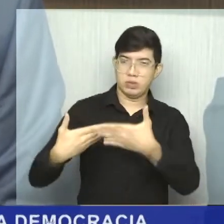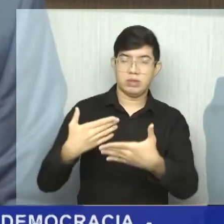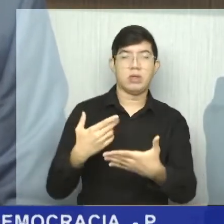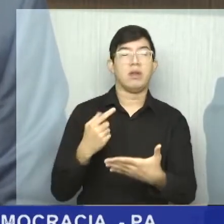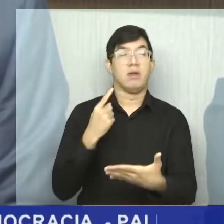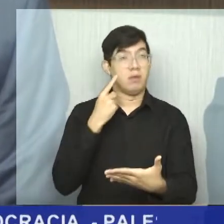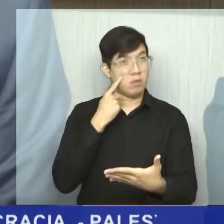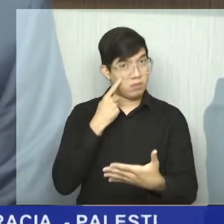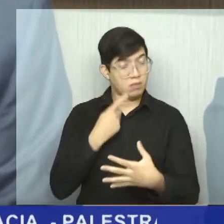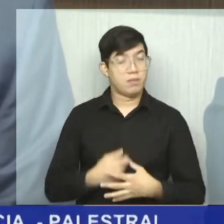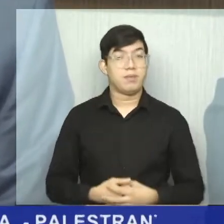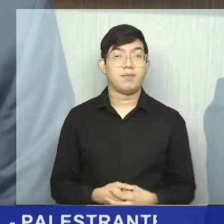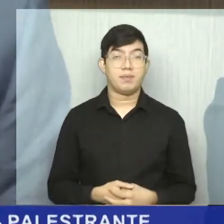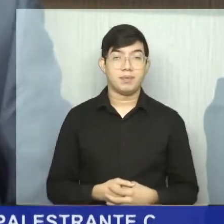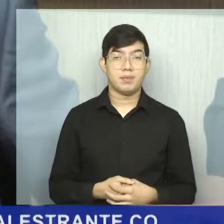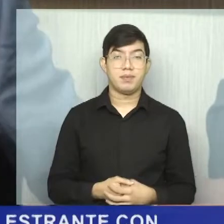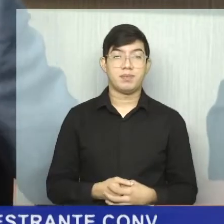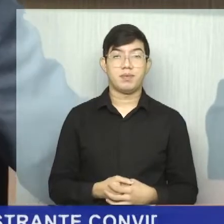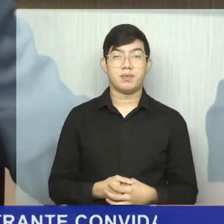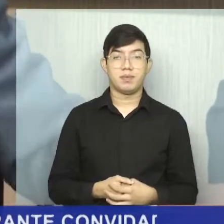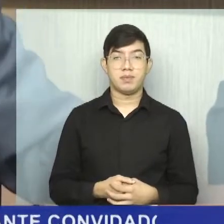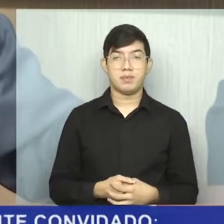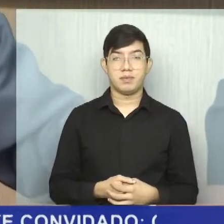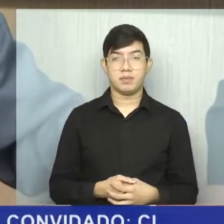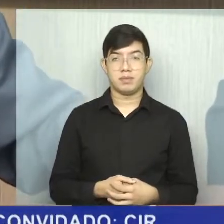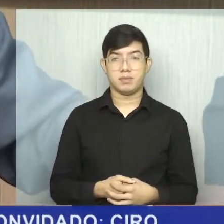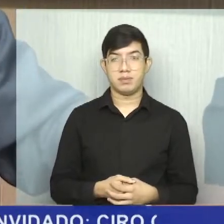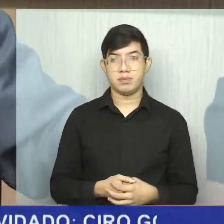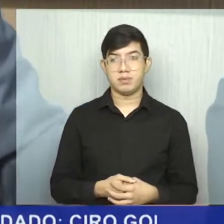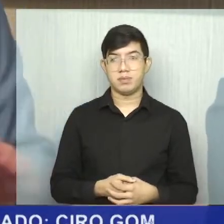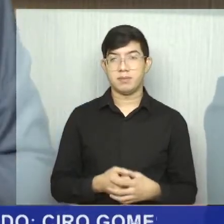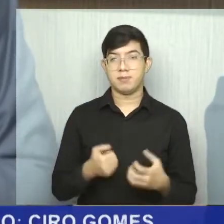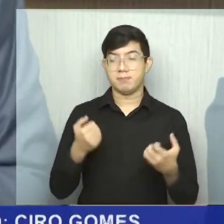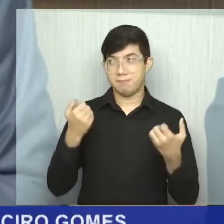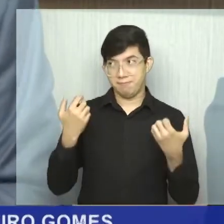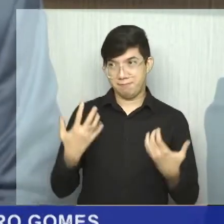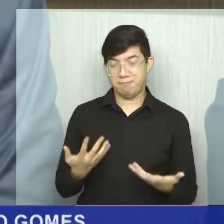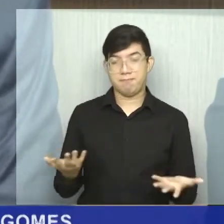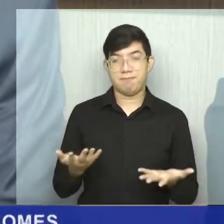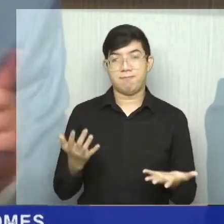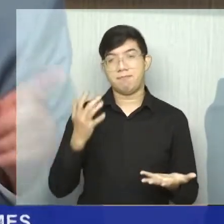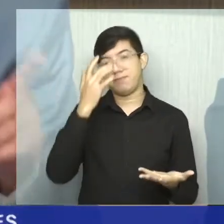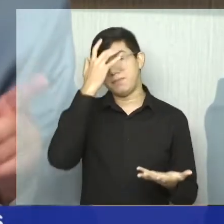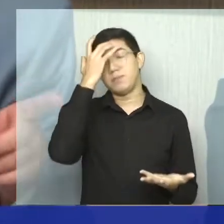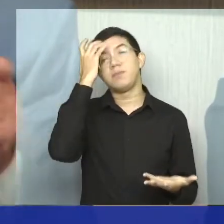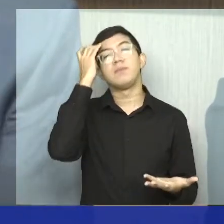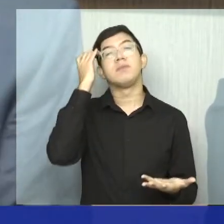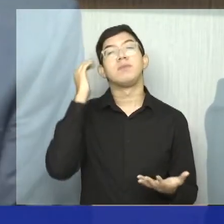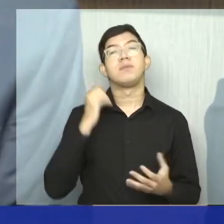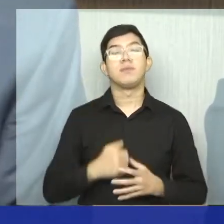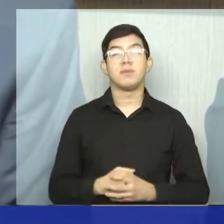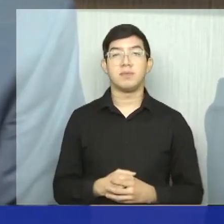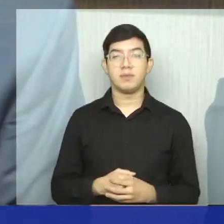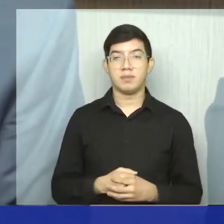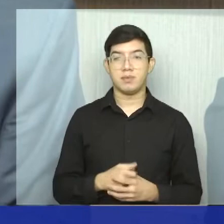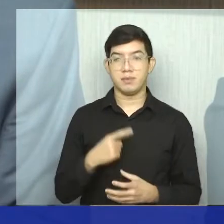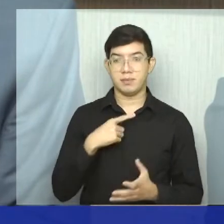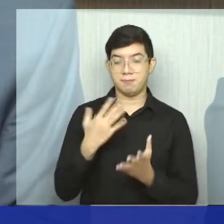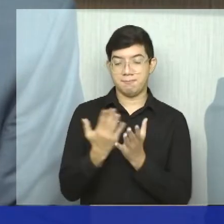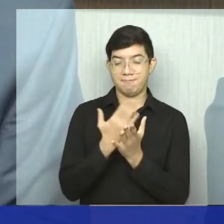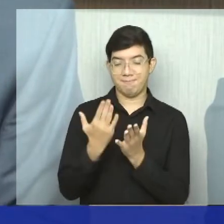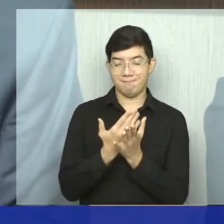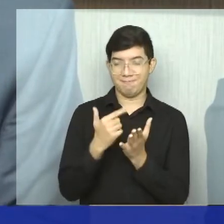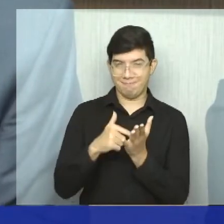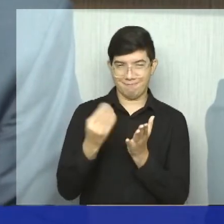Hoje, a felicidade... Desculpa, agora eu vou ser um pouquinho mais comprido. Hoje, eu tenho essa reflexão desse meu livro que está circulando